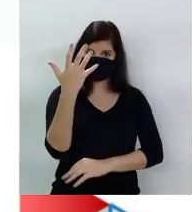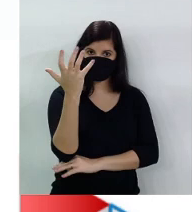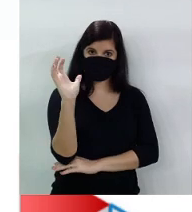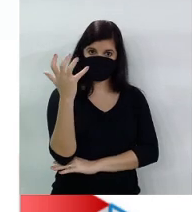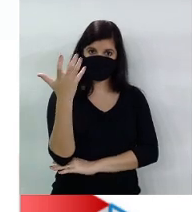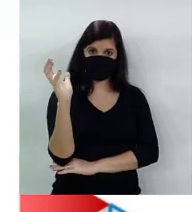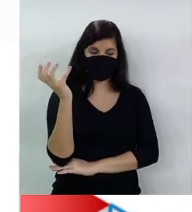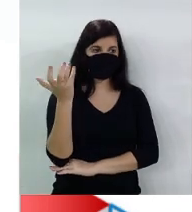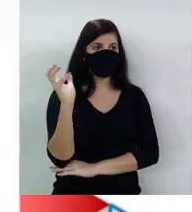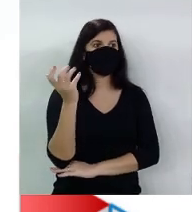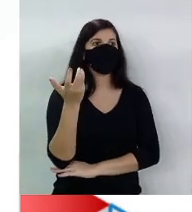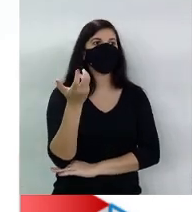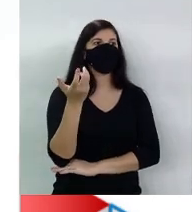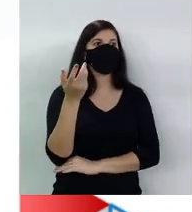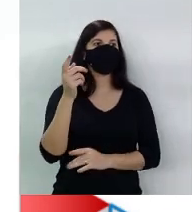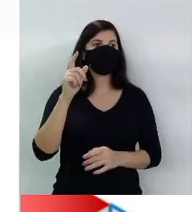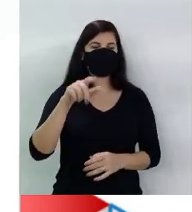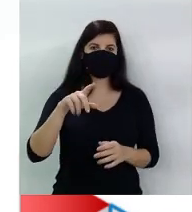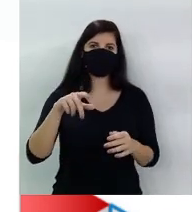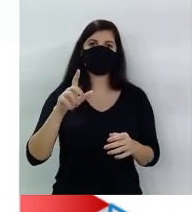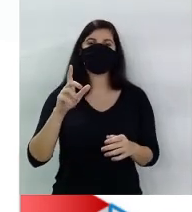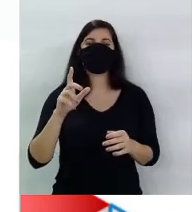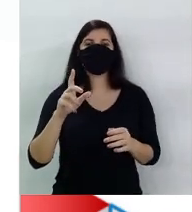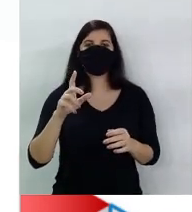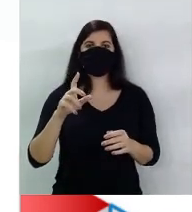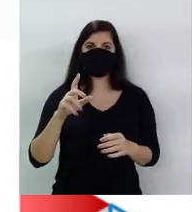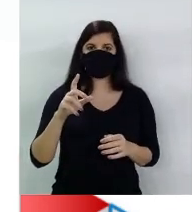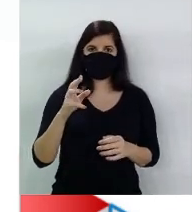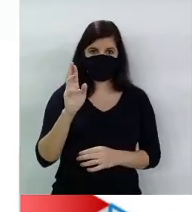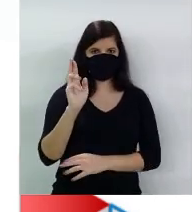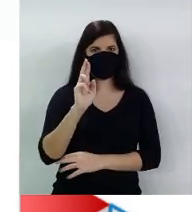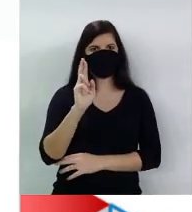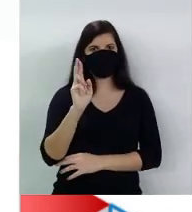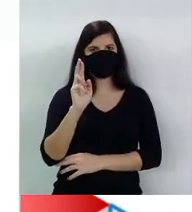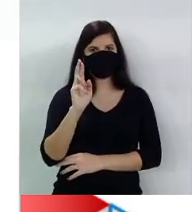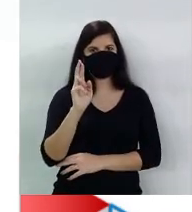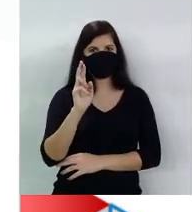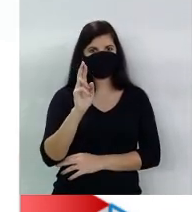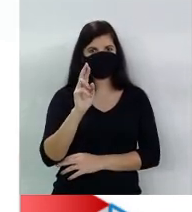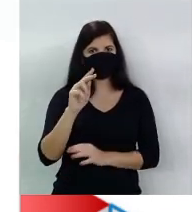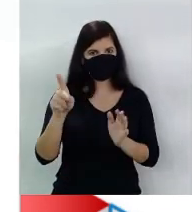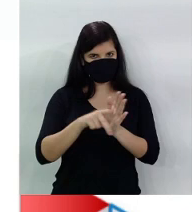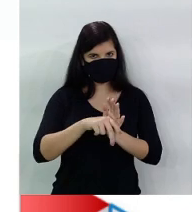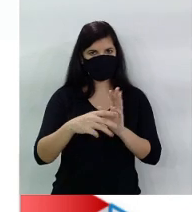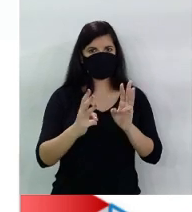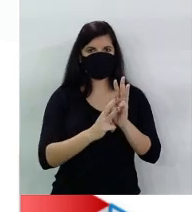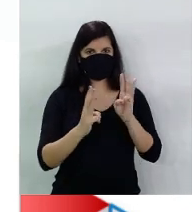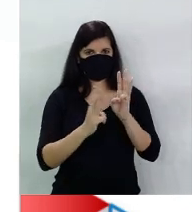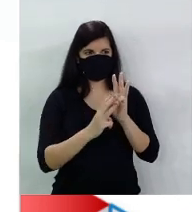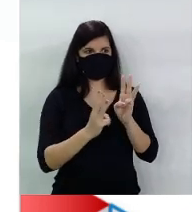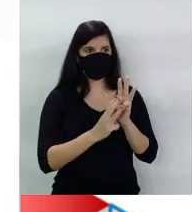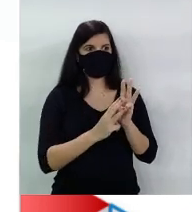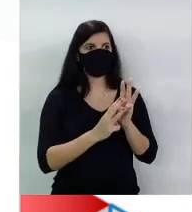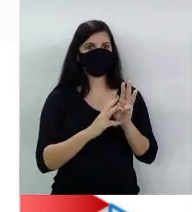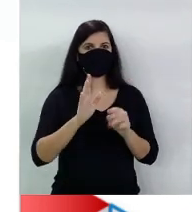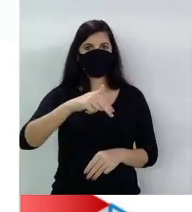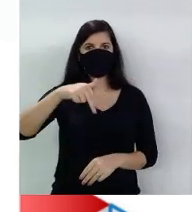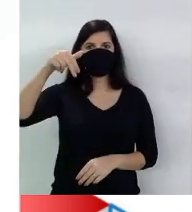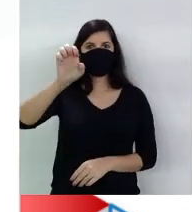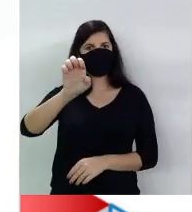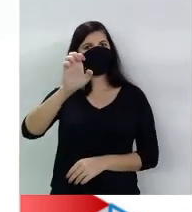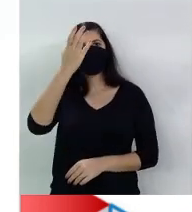né? Nós temos o quê? Como eu falei a vocês, é uma religião de matriz indígena, tá vendo? Do